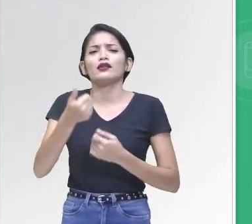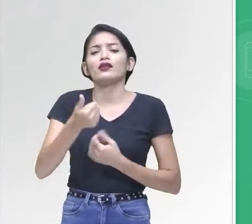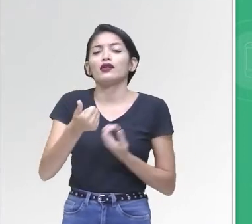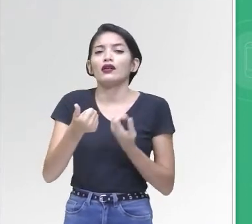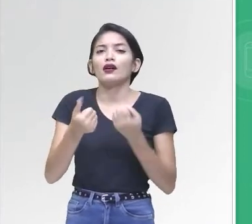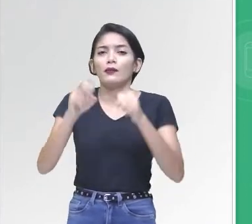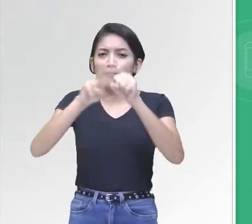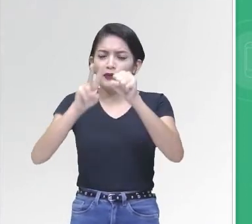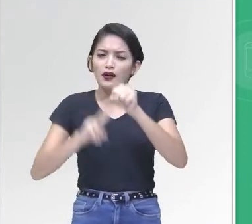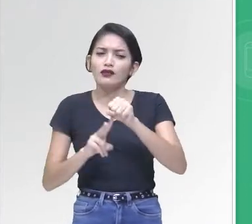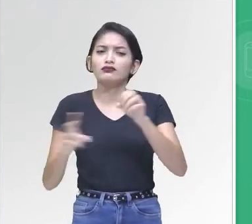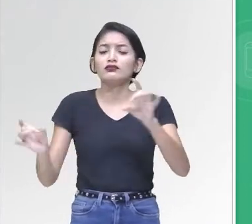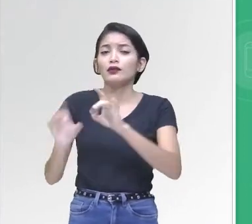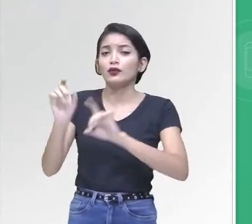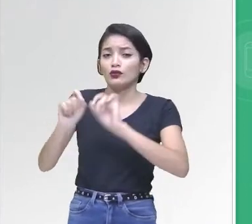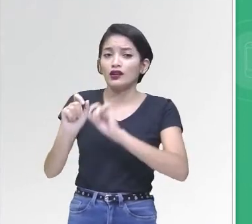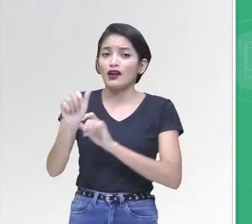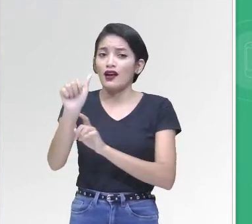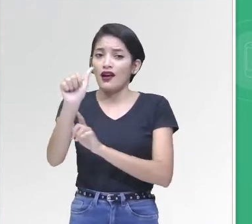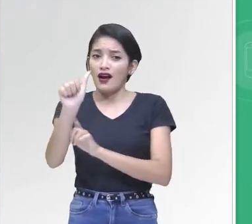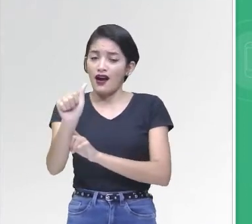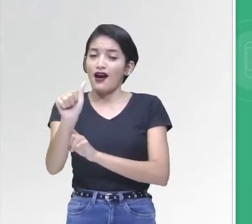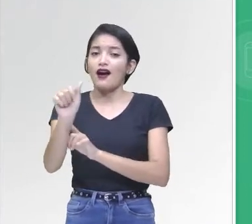verbos terminados em AR.